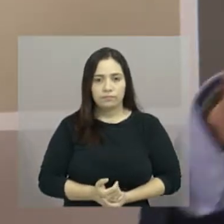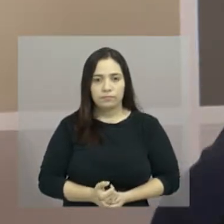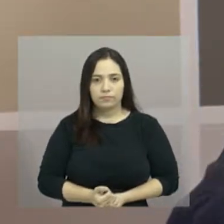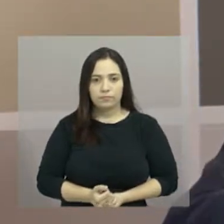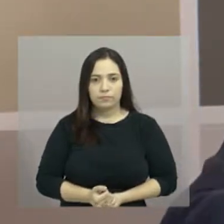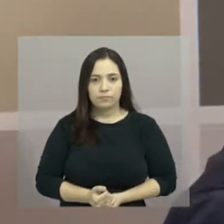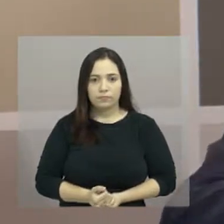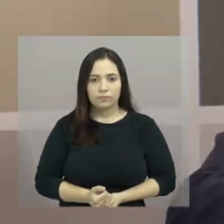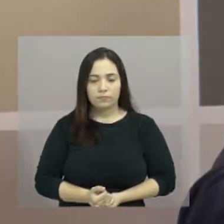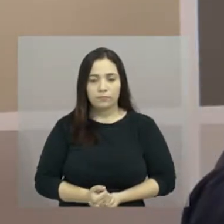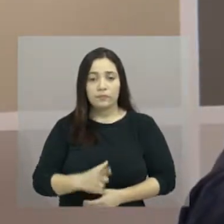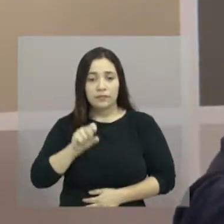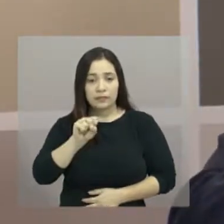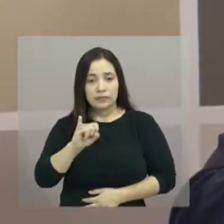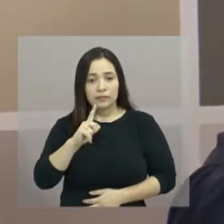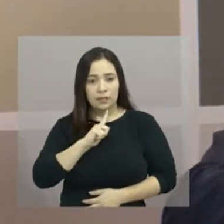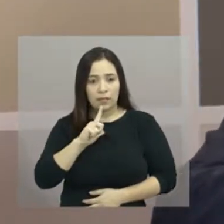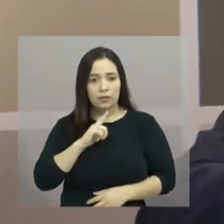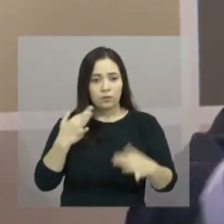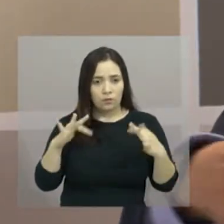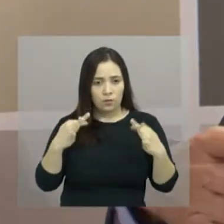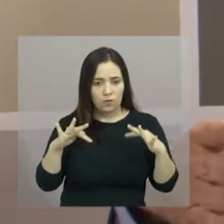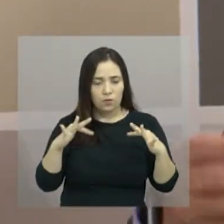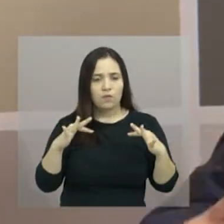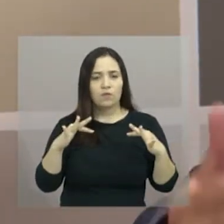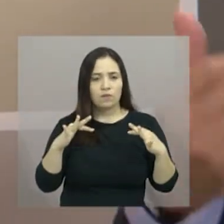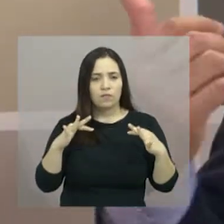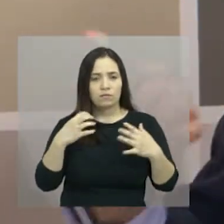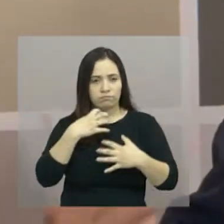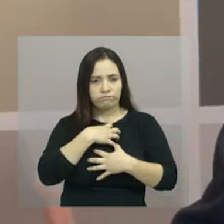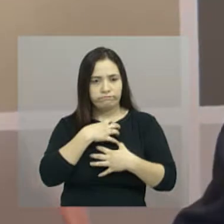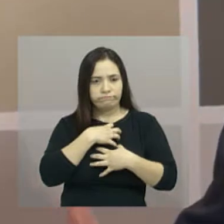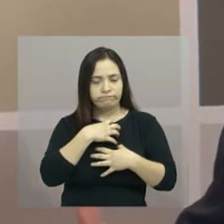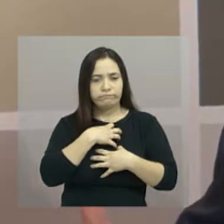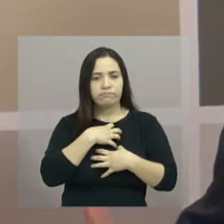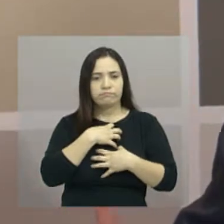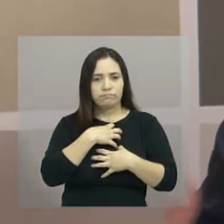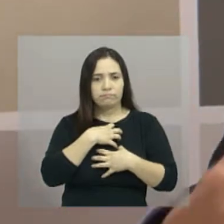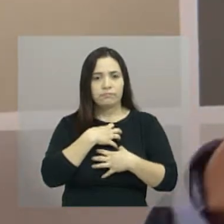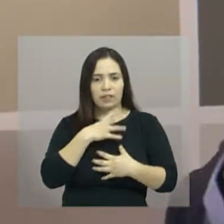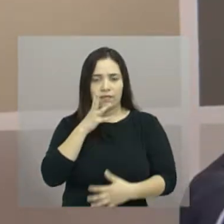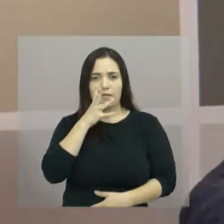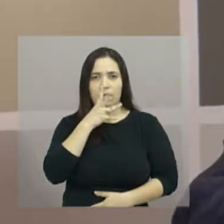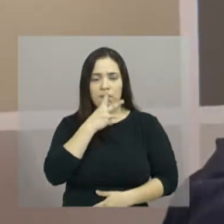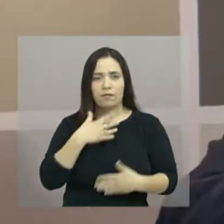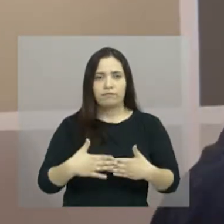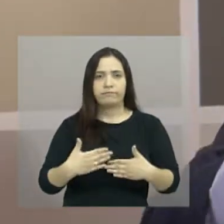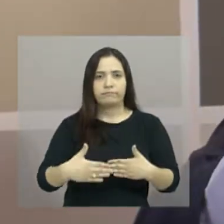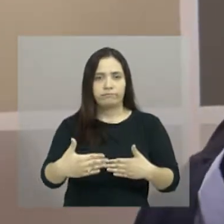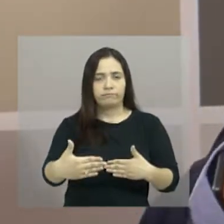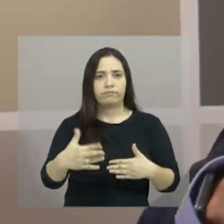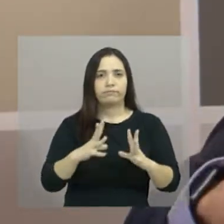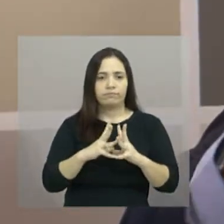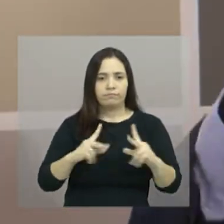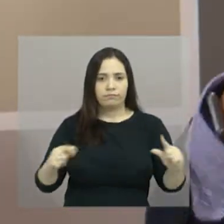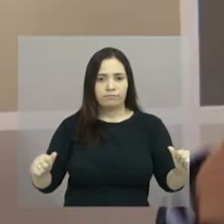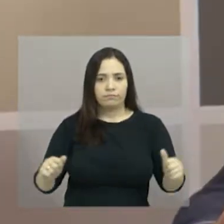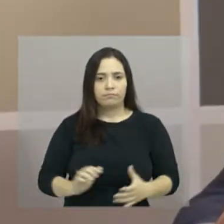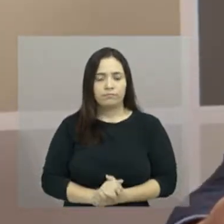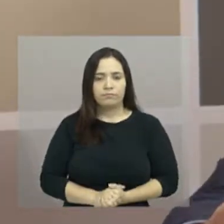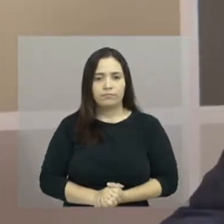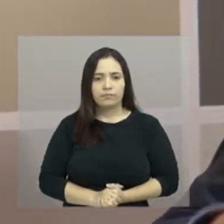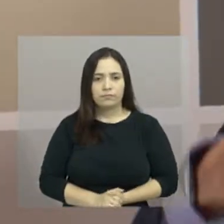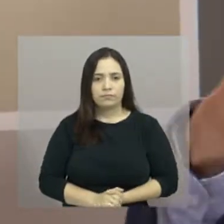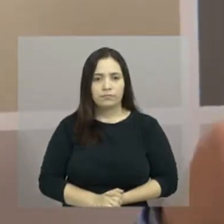se ele tiver dores articulares, a recuperação dele é muito mais demorada. E com a fisioterapia, com a terapia ocupacional, com a gente atuando